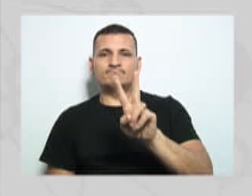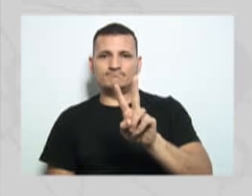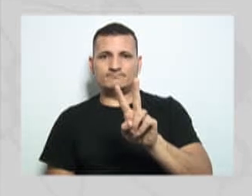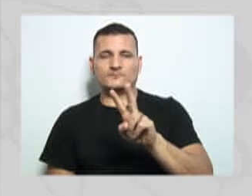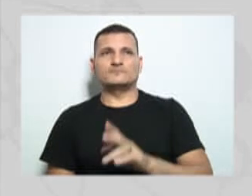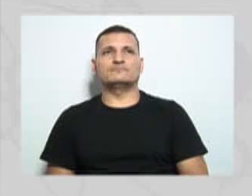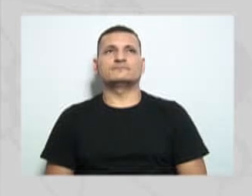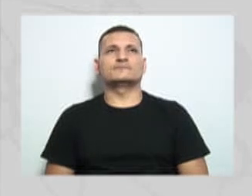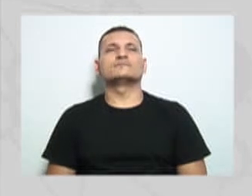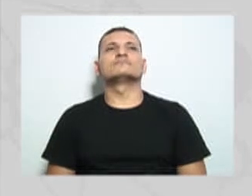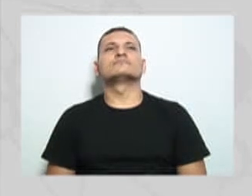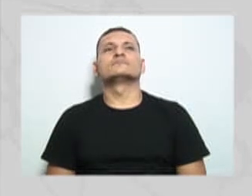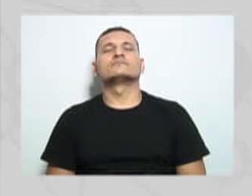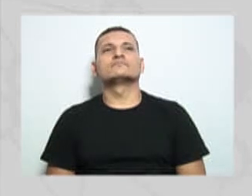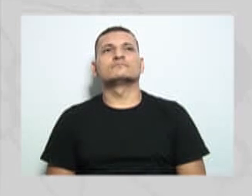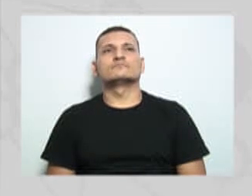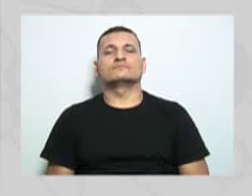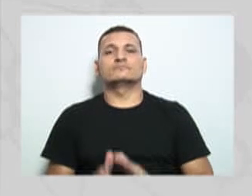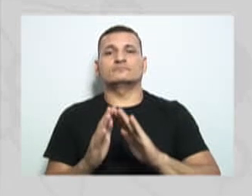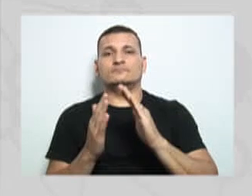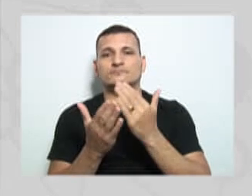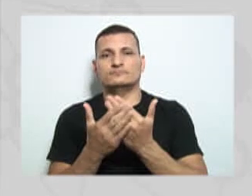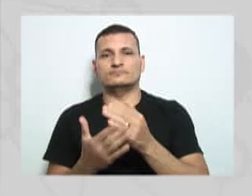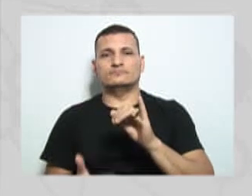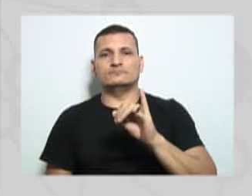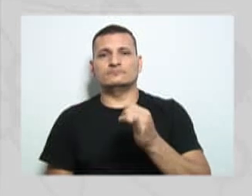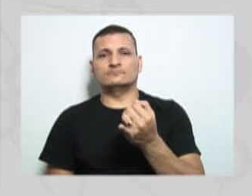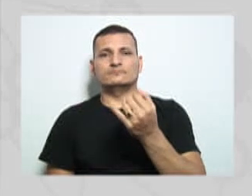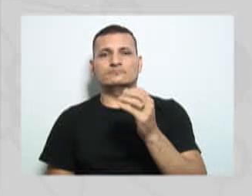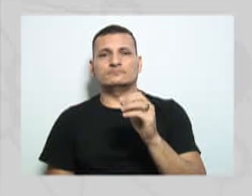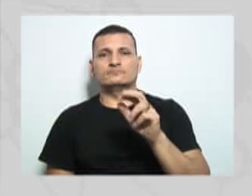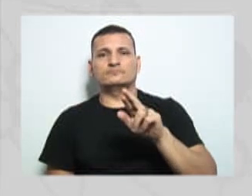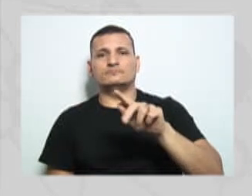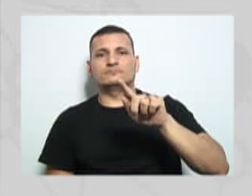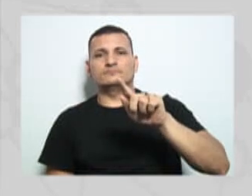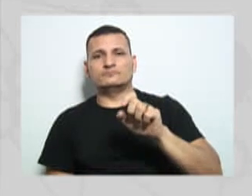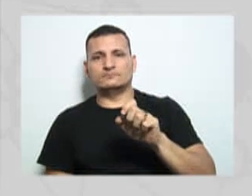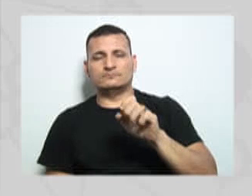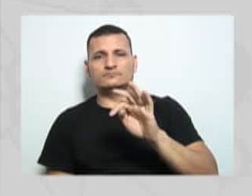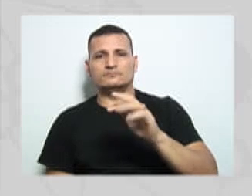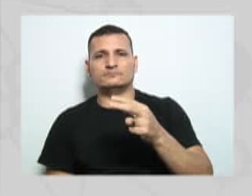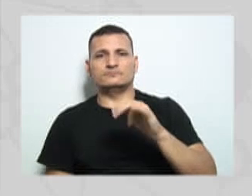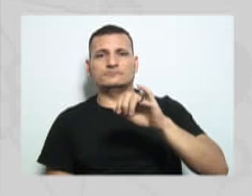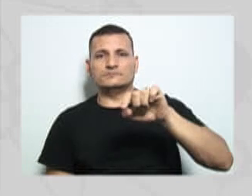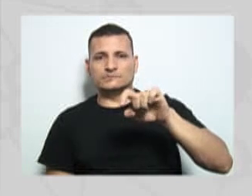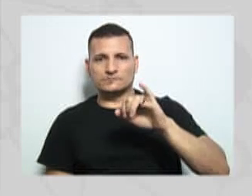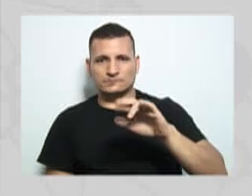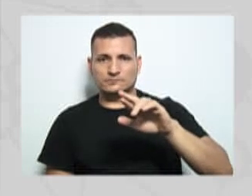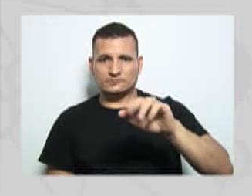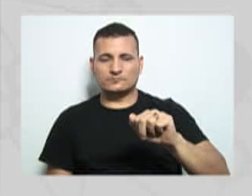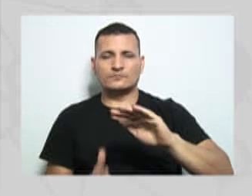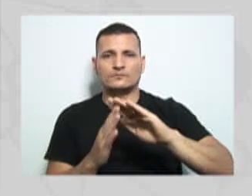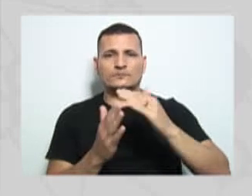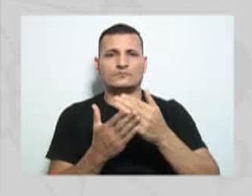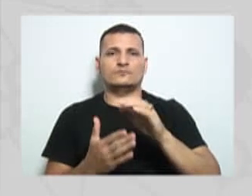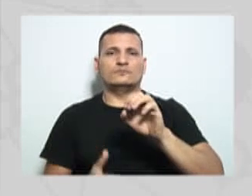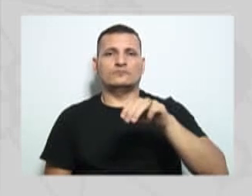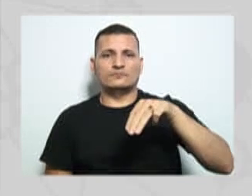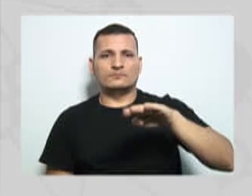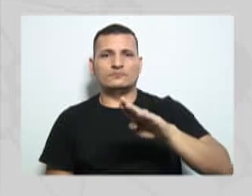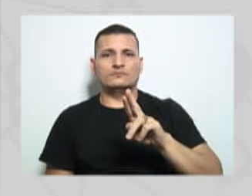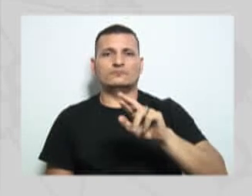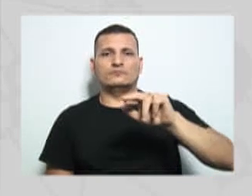verdadeiro. Os alunos da escola Jorge Teixeira, Certinho, da escola eles... Emburana também responderam que é verdadeiro e